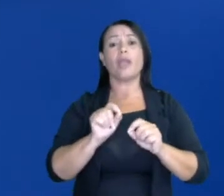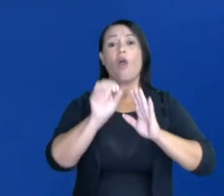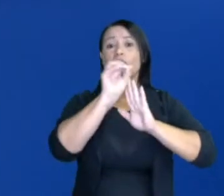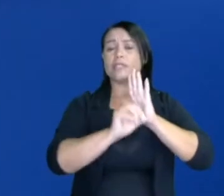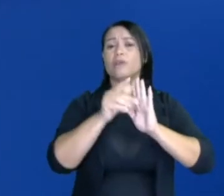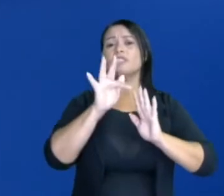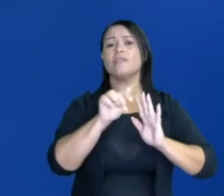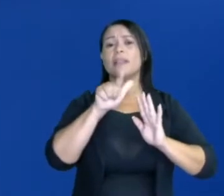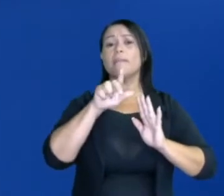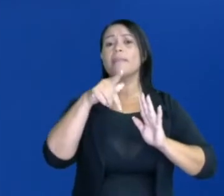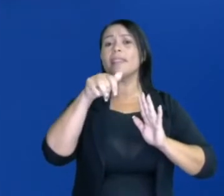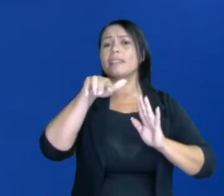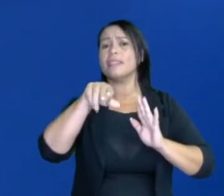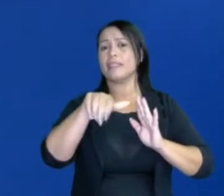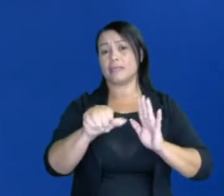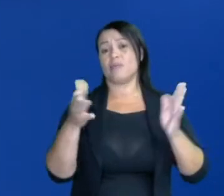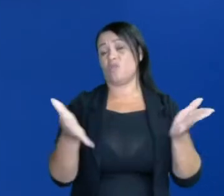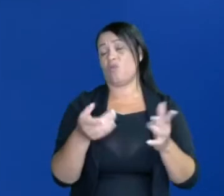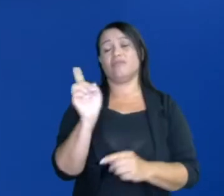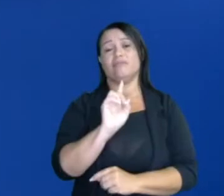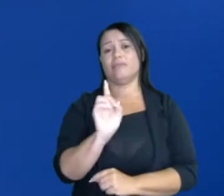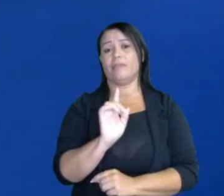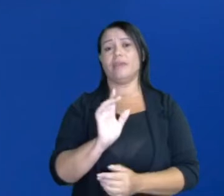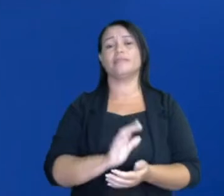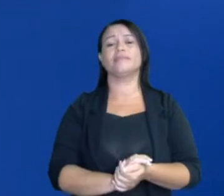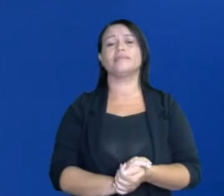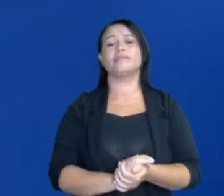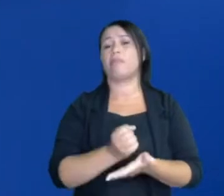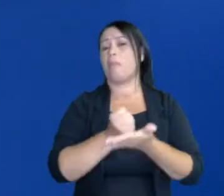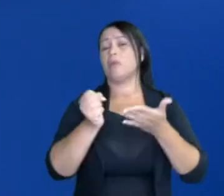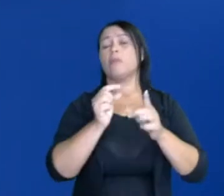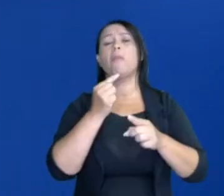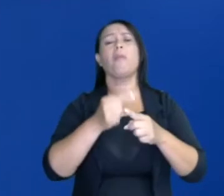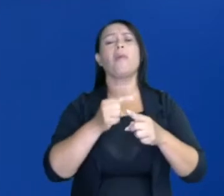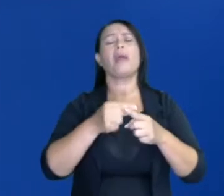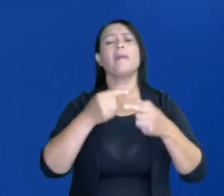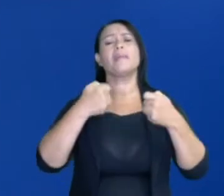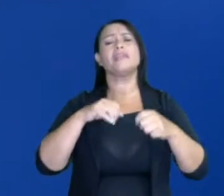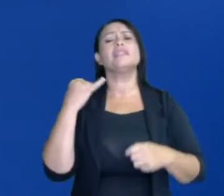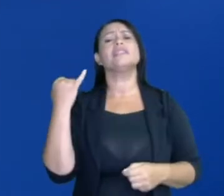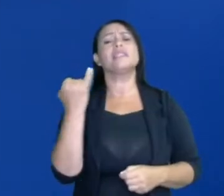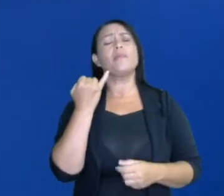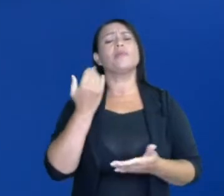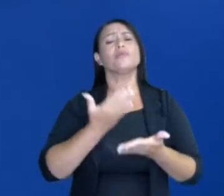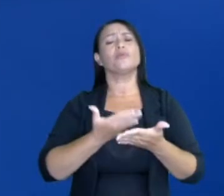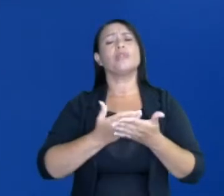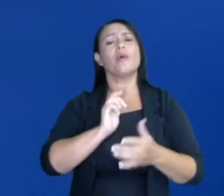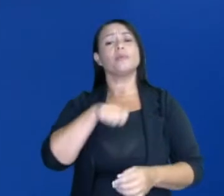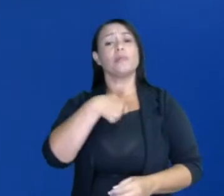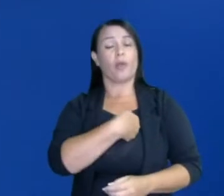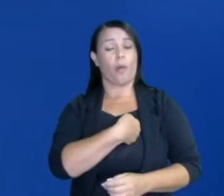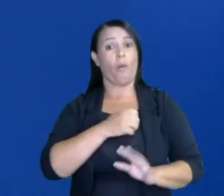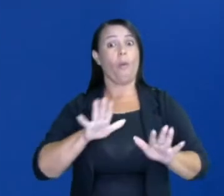não é mais, certo? Então, por que a gente tem que estudar o espanhol?